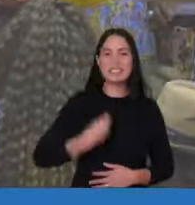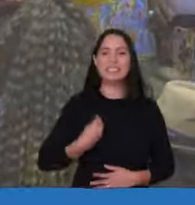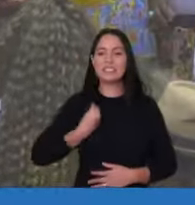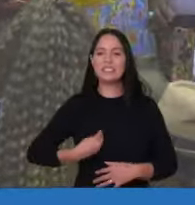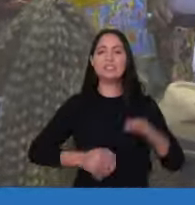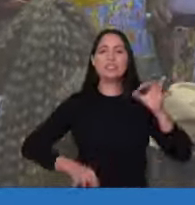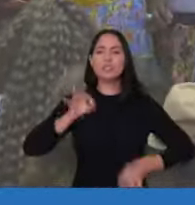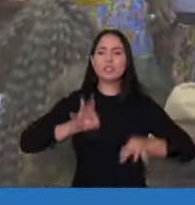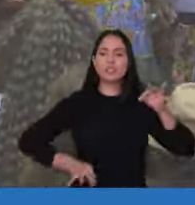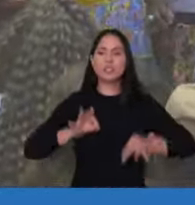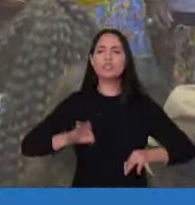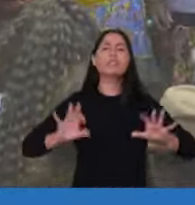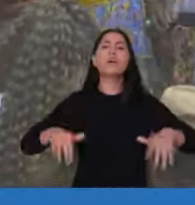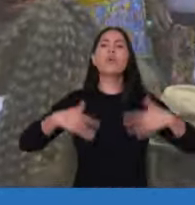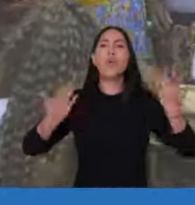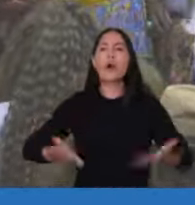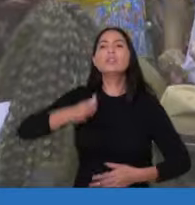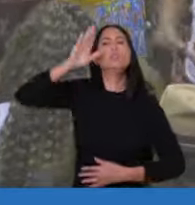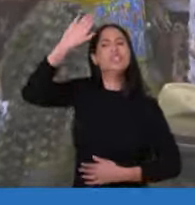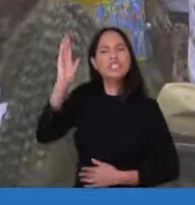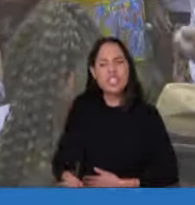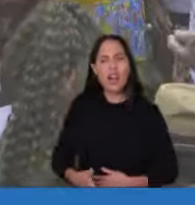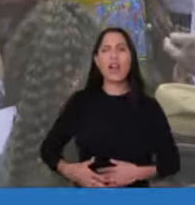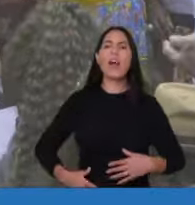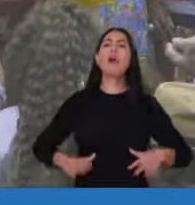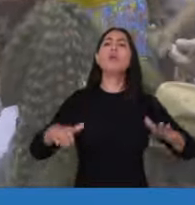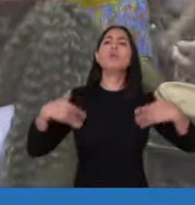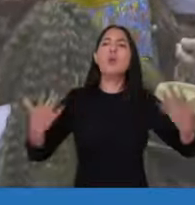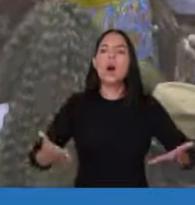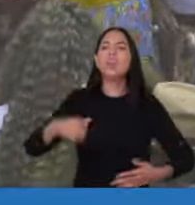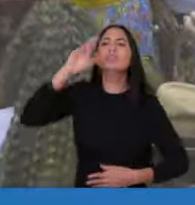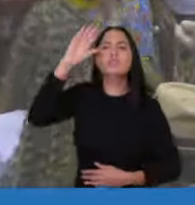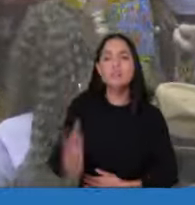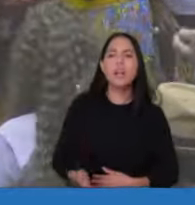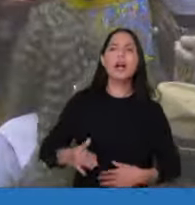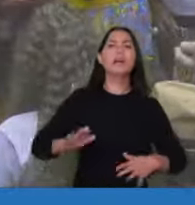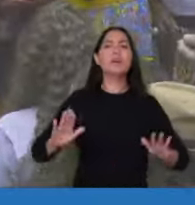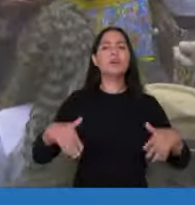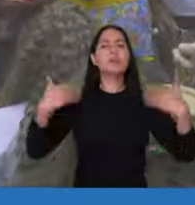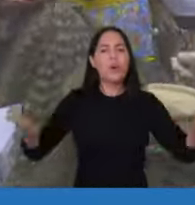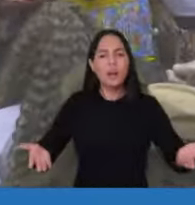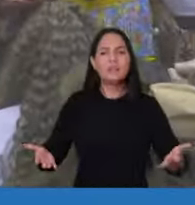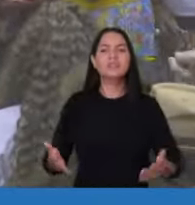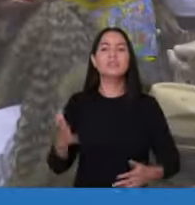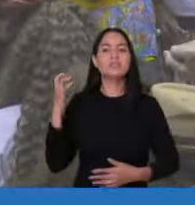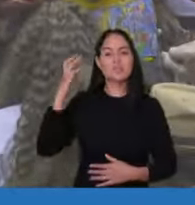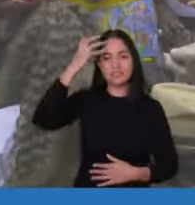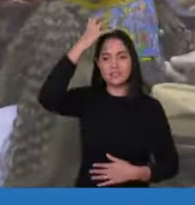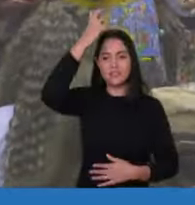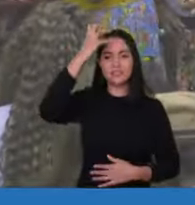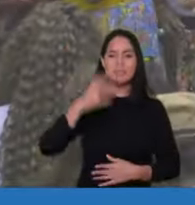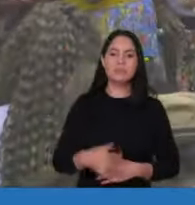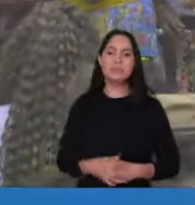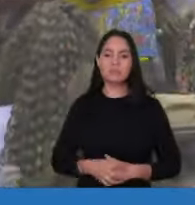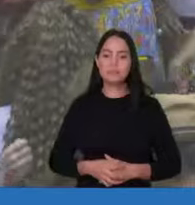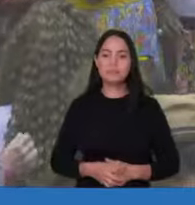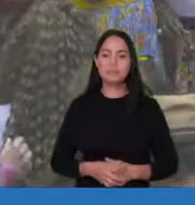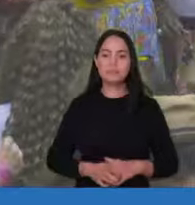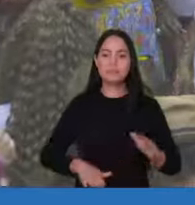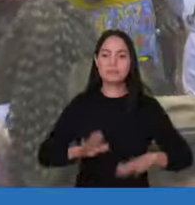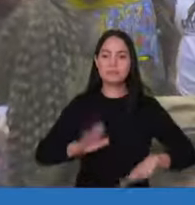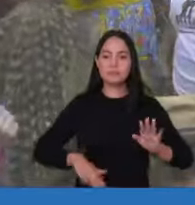Marielle quando? Já! Quando? Já! Quando? Já! Marielle se faz presente.